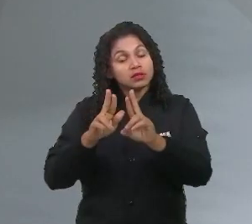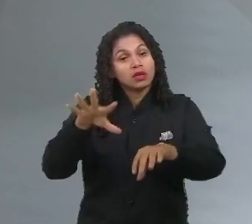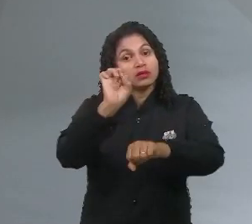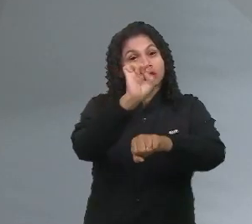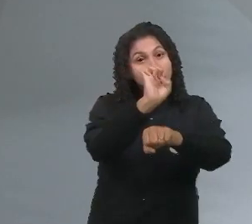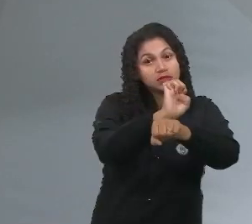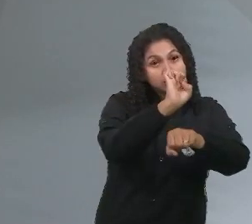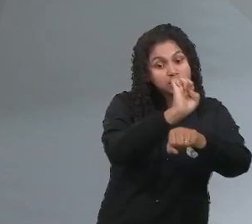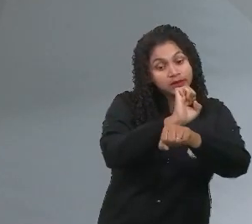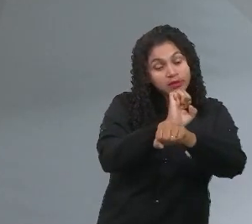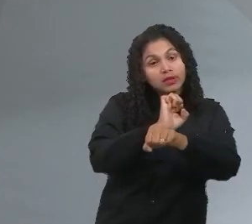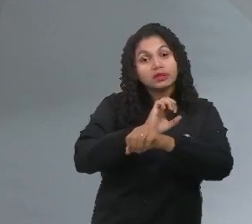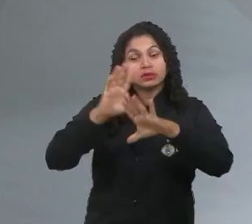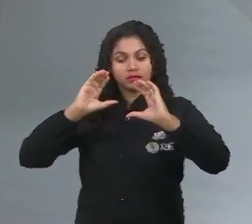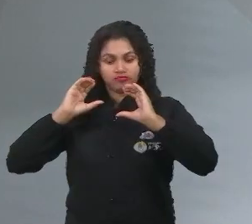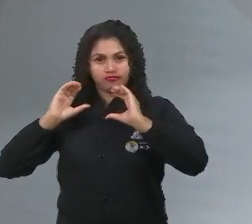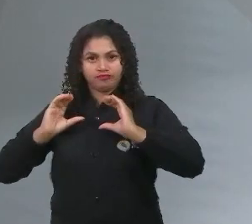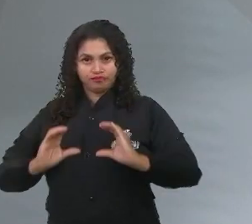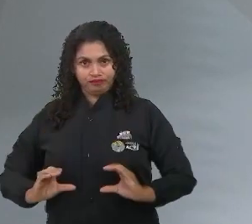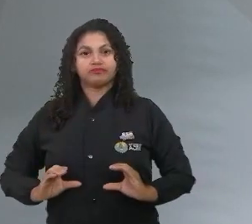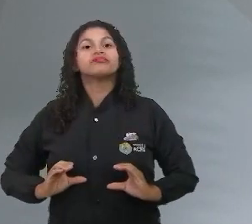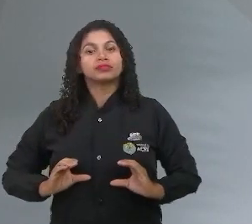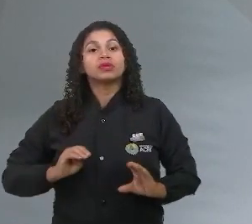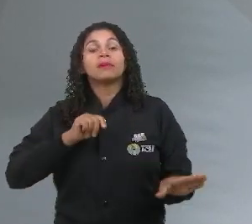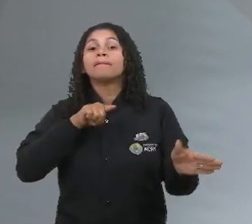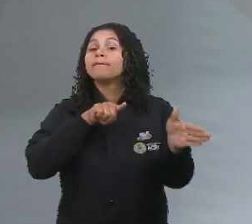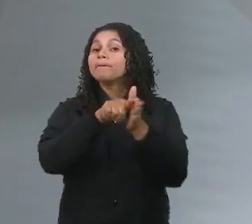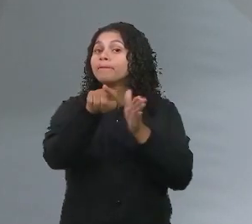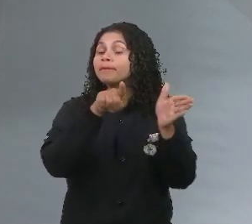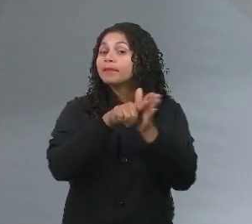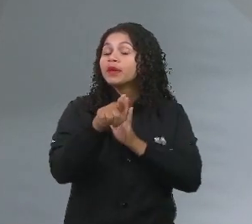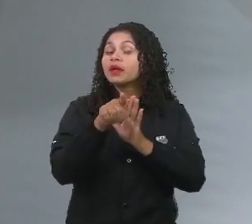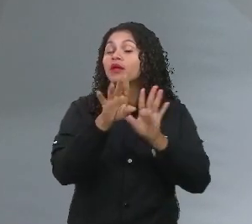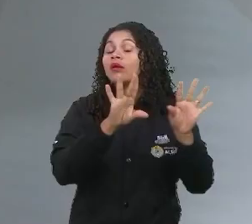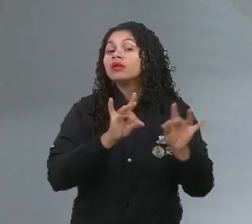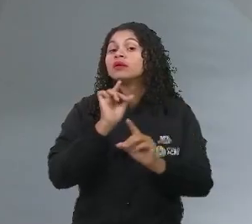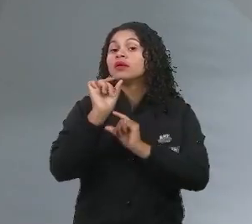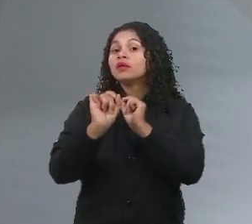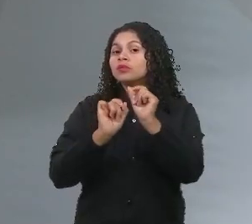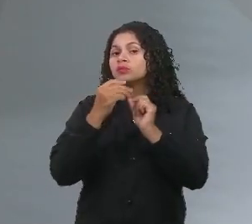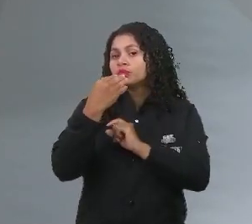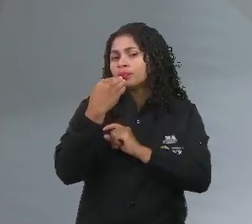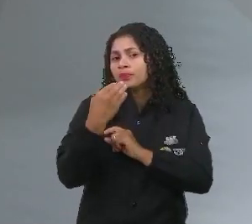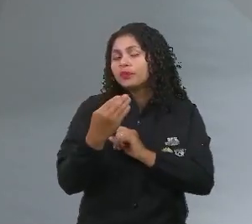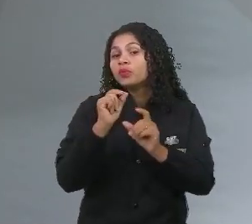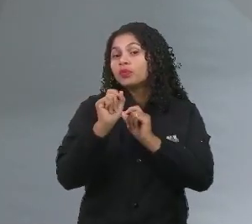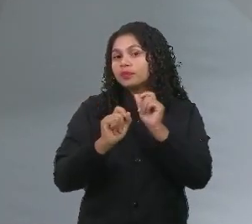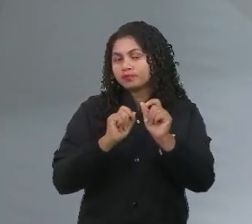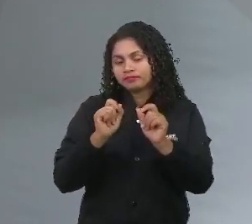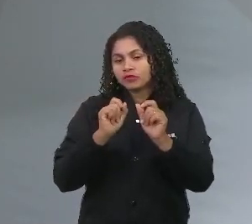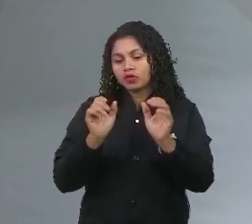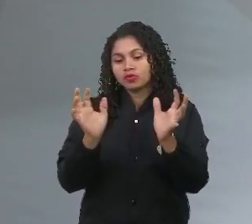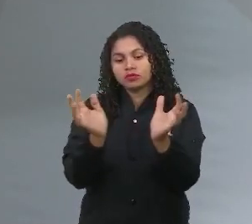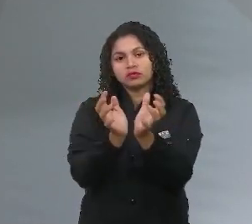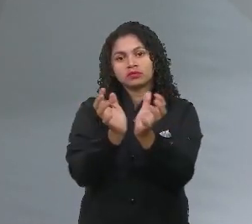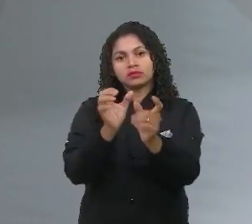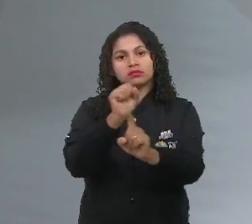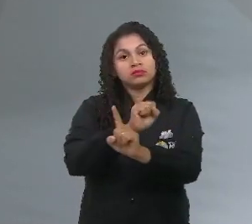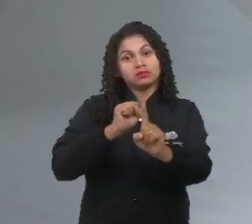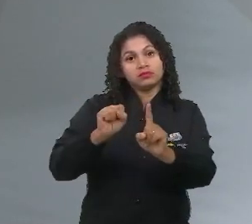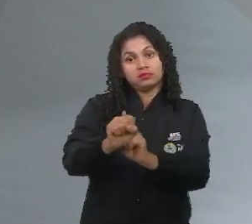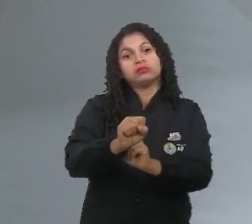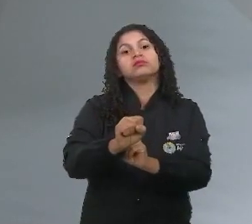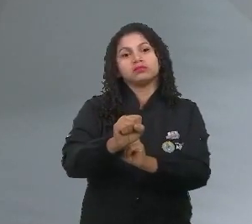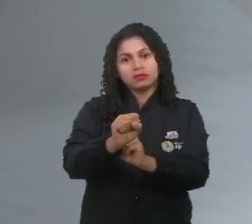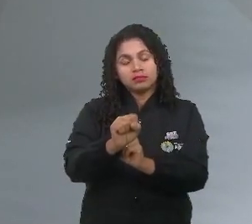da cidadania. E a questão, ela nos traz um enunciado que trata a respeito dos movimentos sociais. Quando